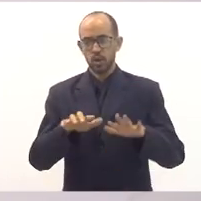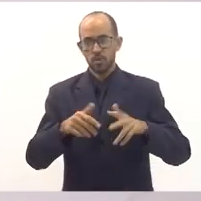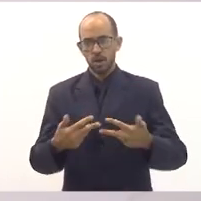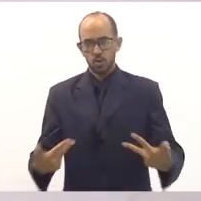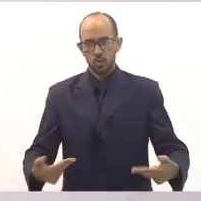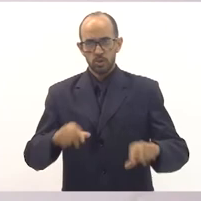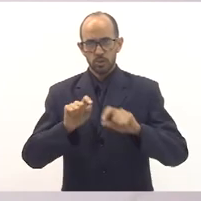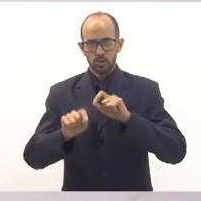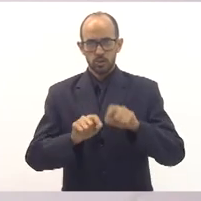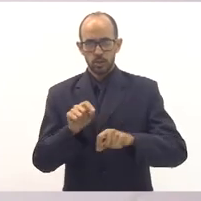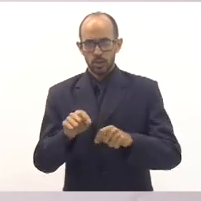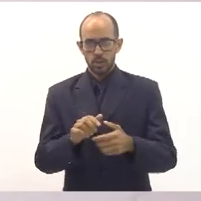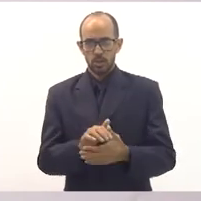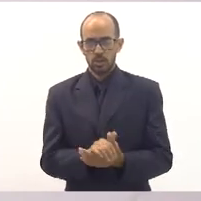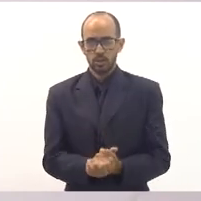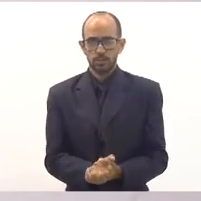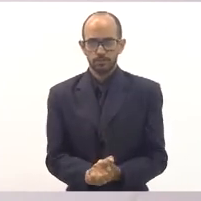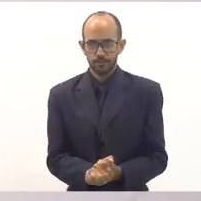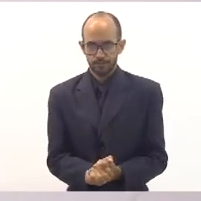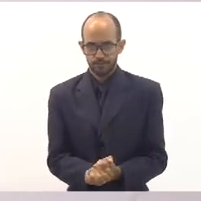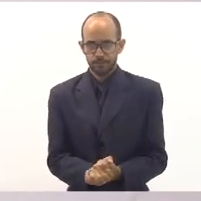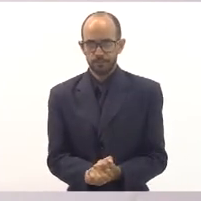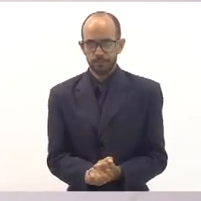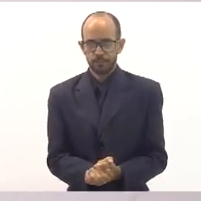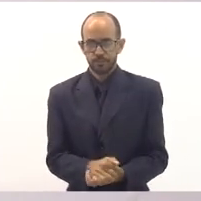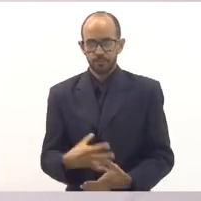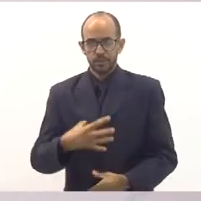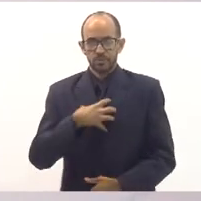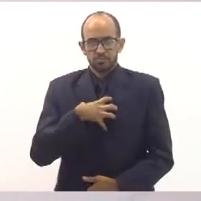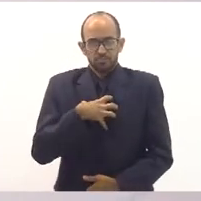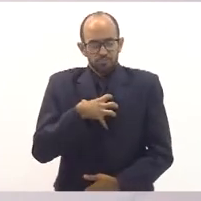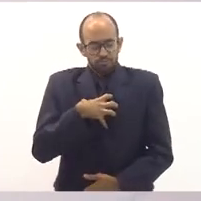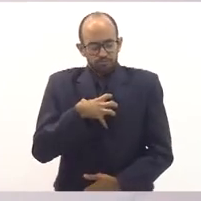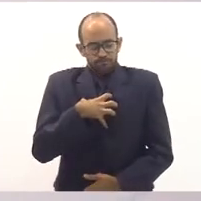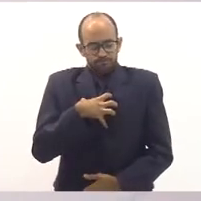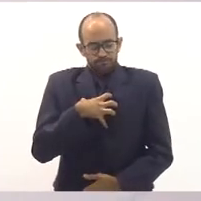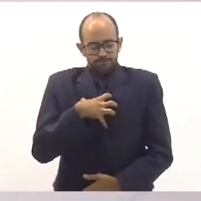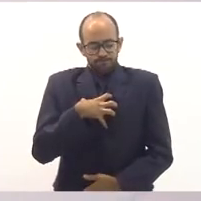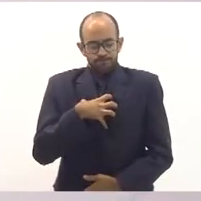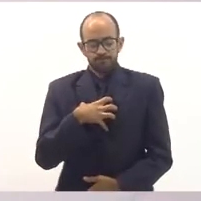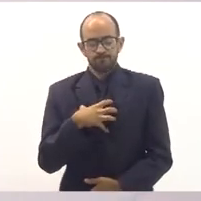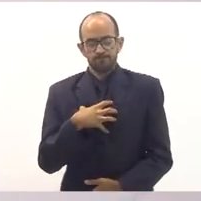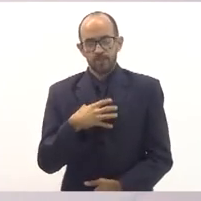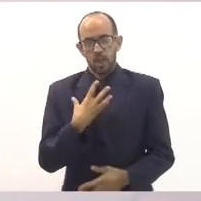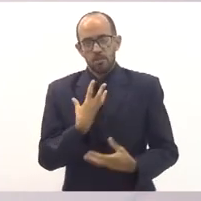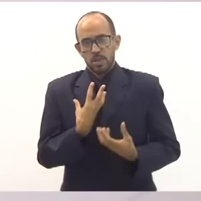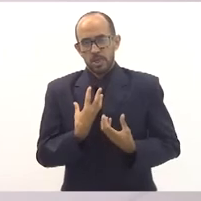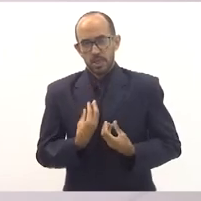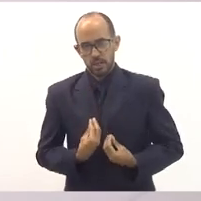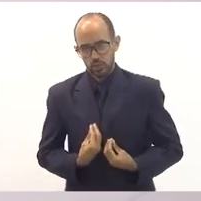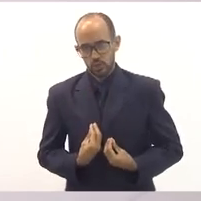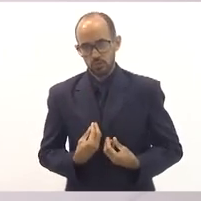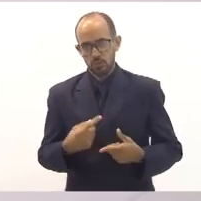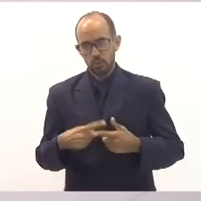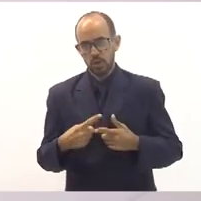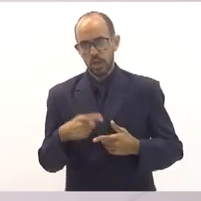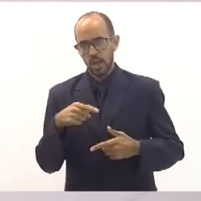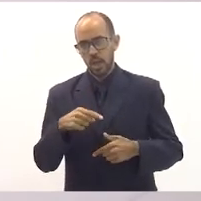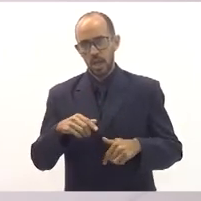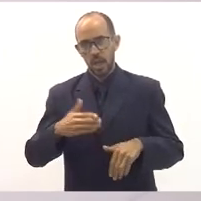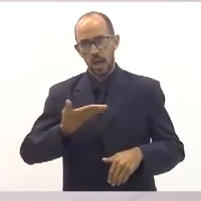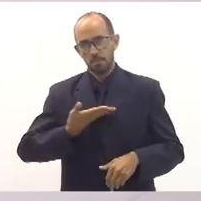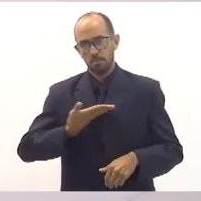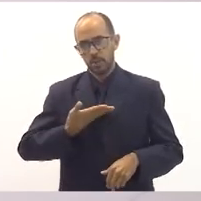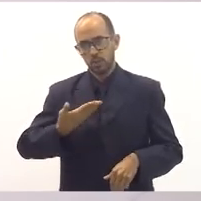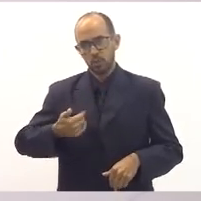que e nos deixa muito chateado e Devido ser nossos amigos de